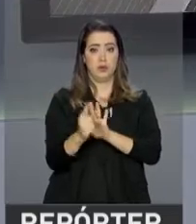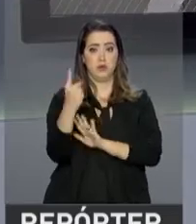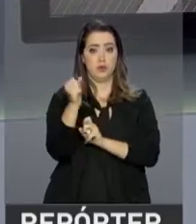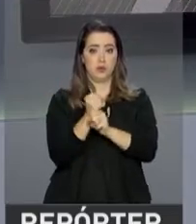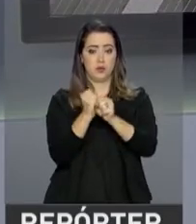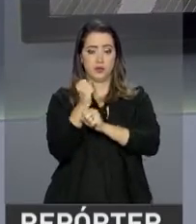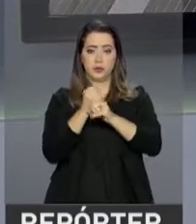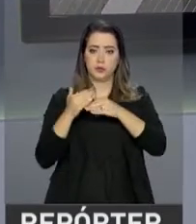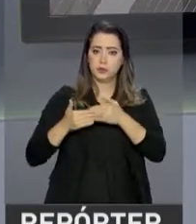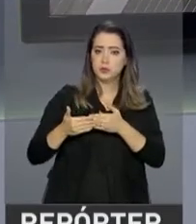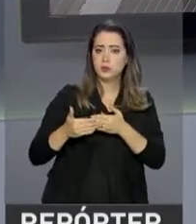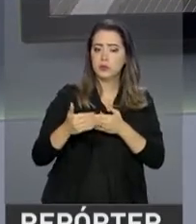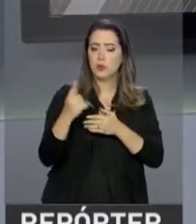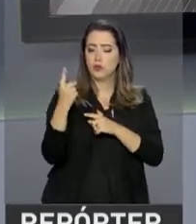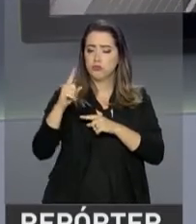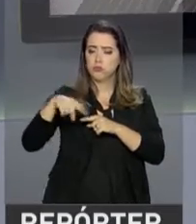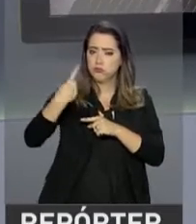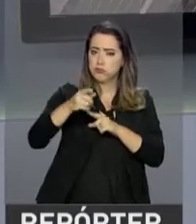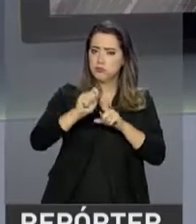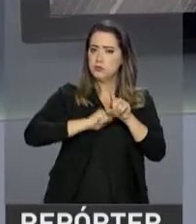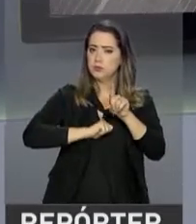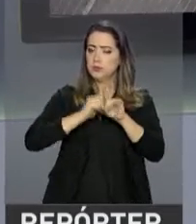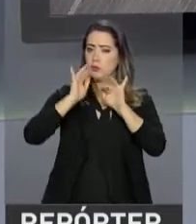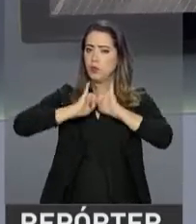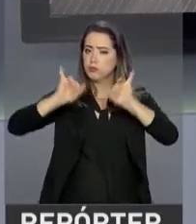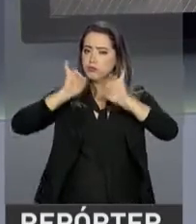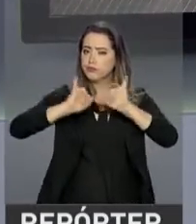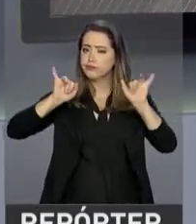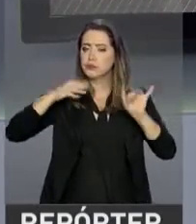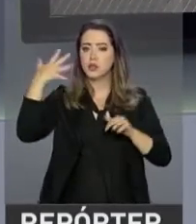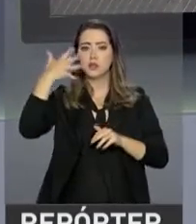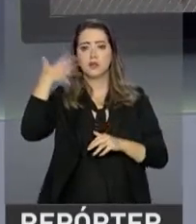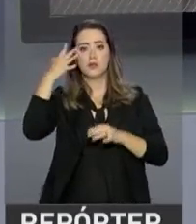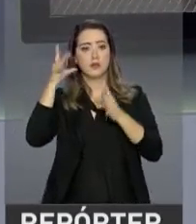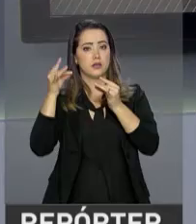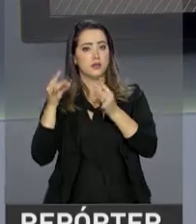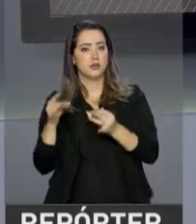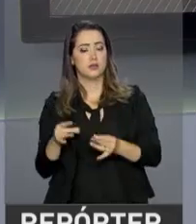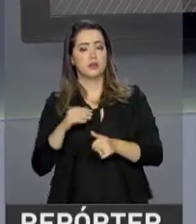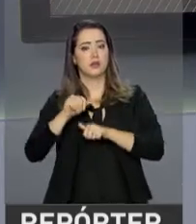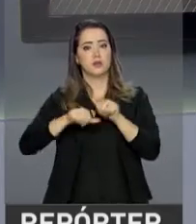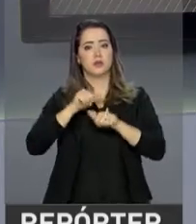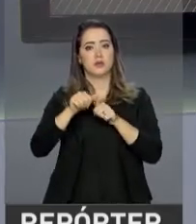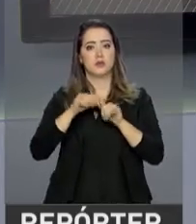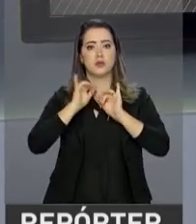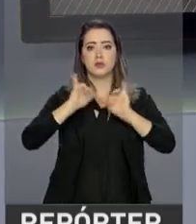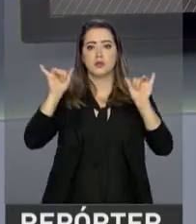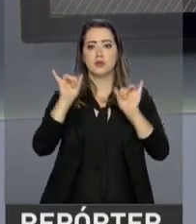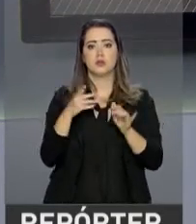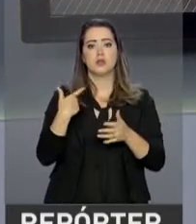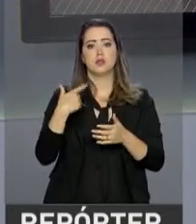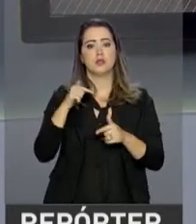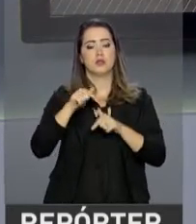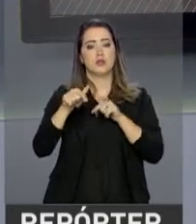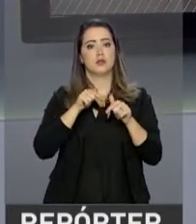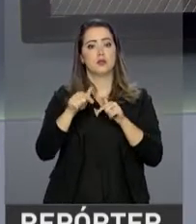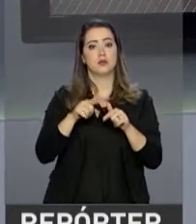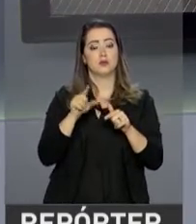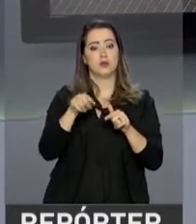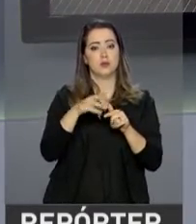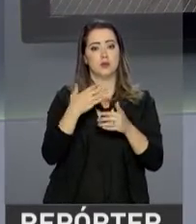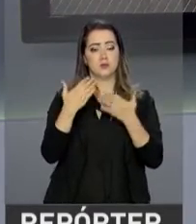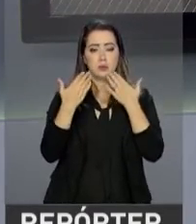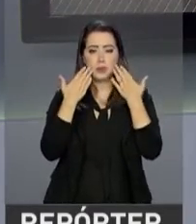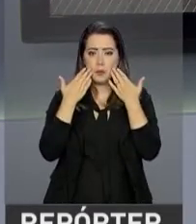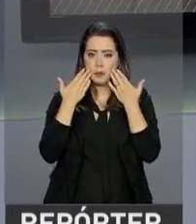ano no próximo mês e para esclarecer e divulgar as mudanças na legislação foram lançadas as jornadas brasileiras de